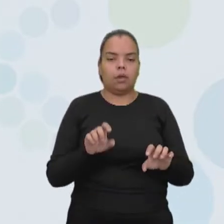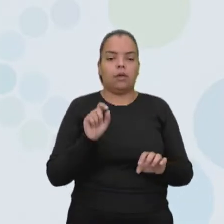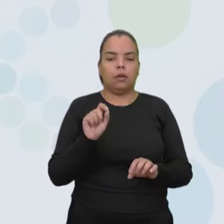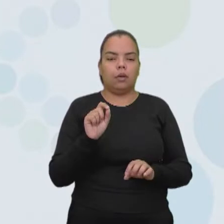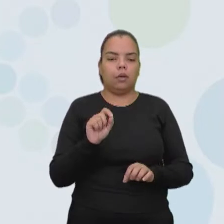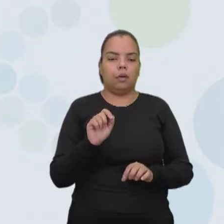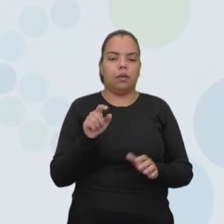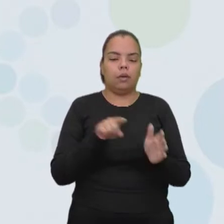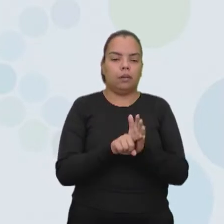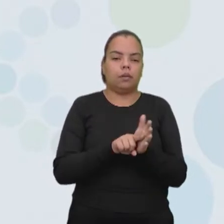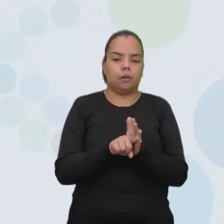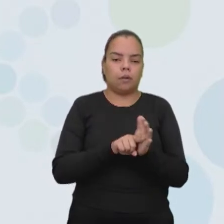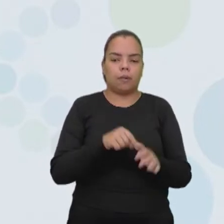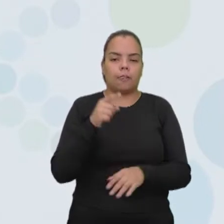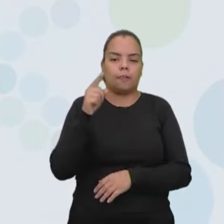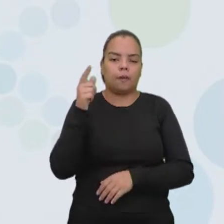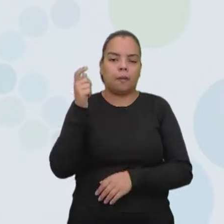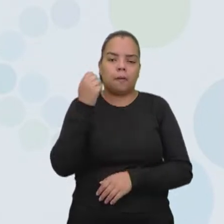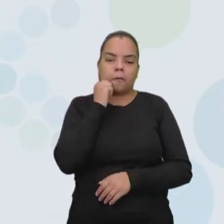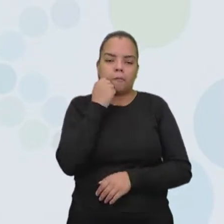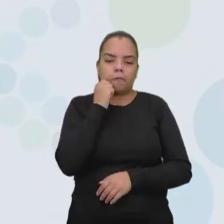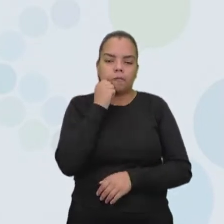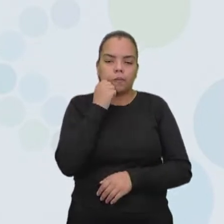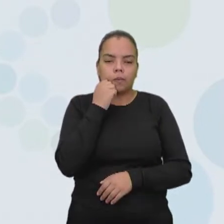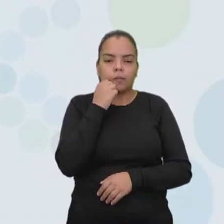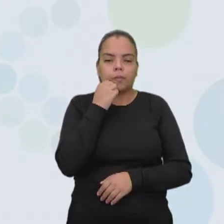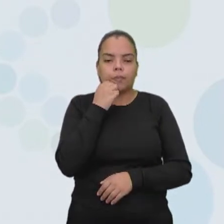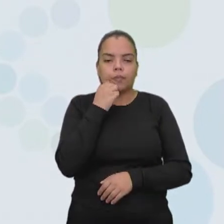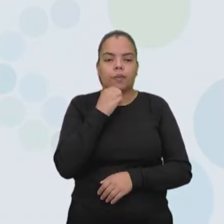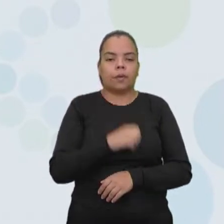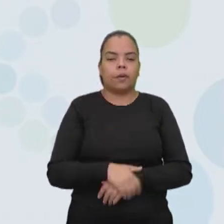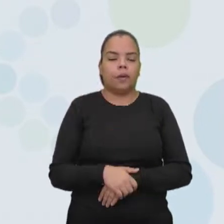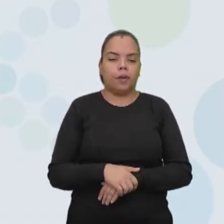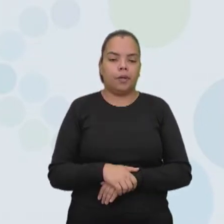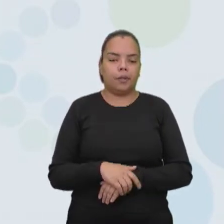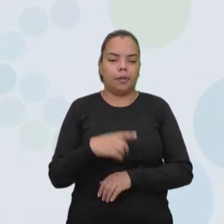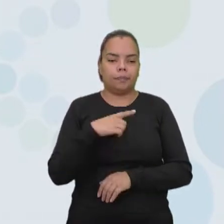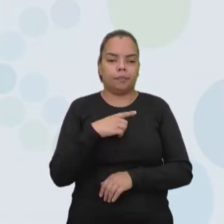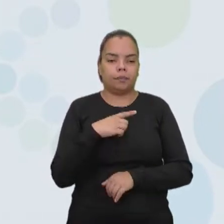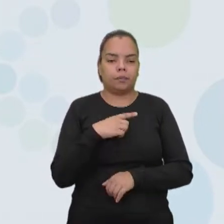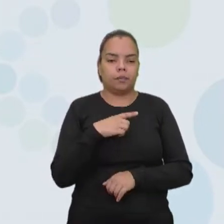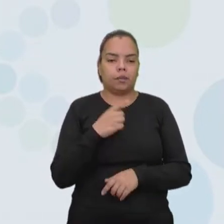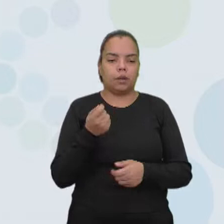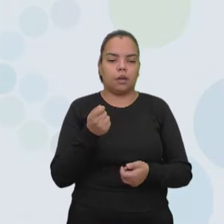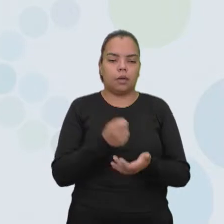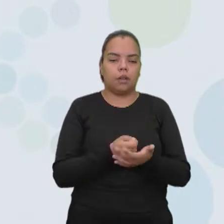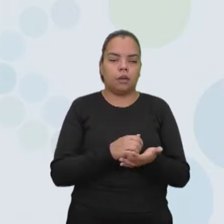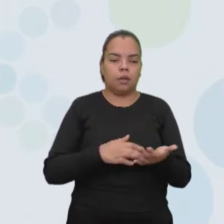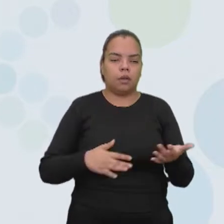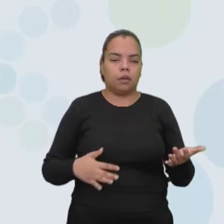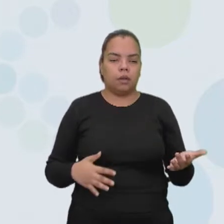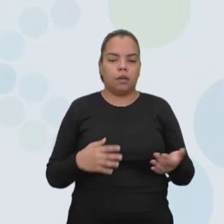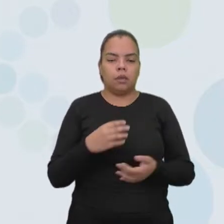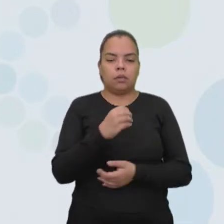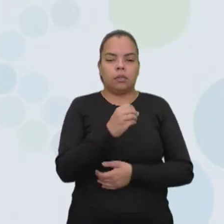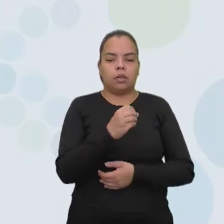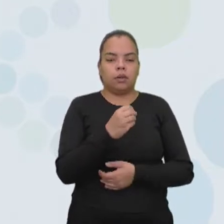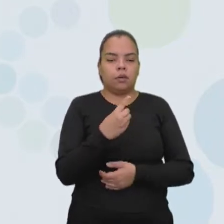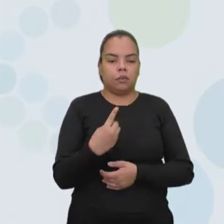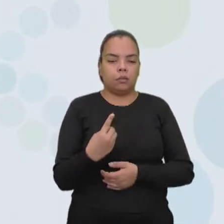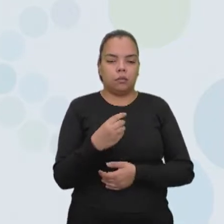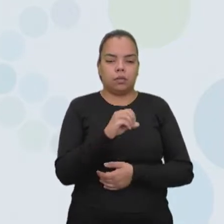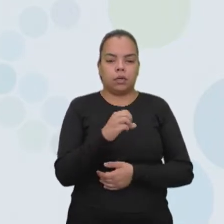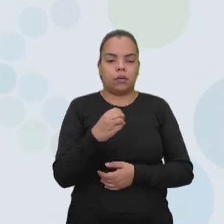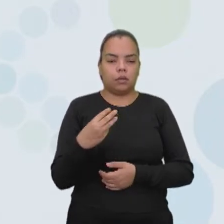científica. Então vamos lá, habilidades de ciências humanas, sociais aplicadas 02,